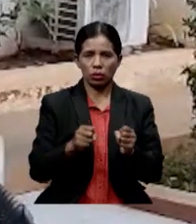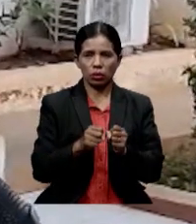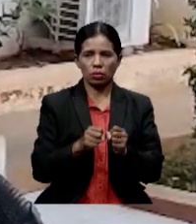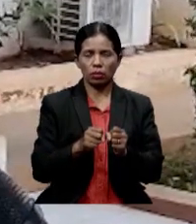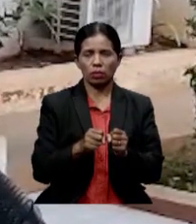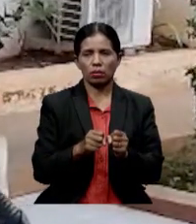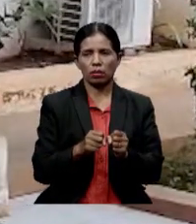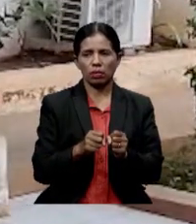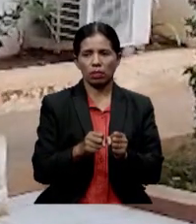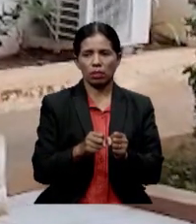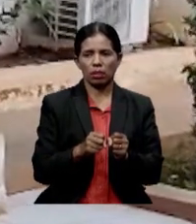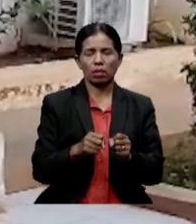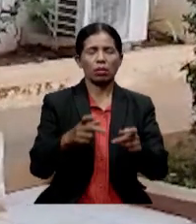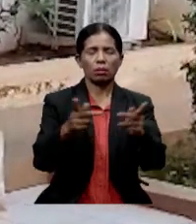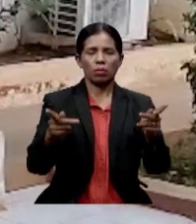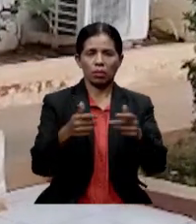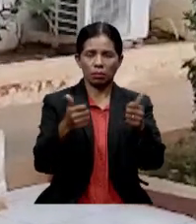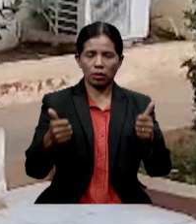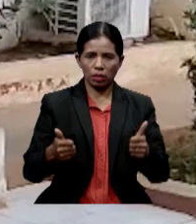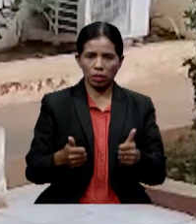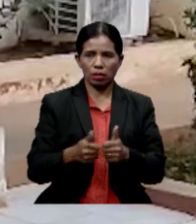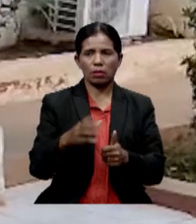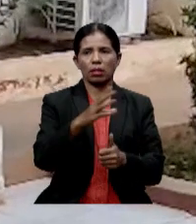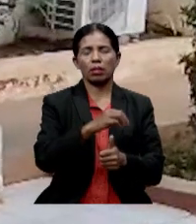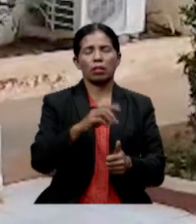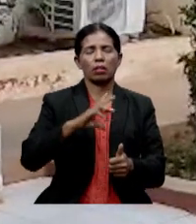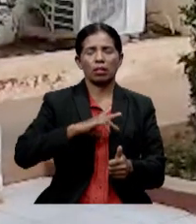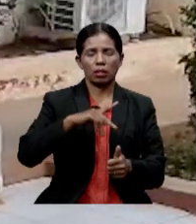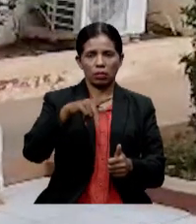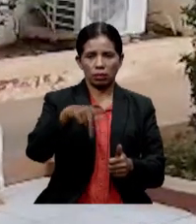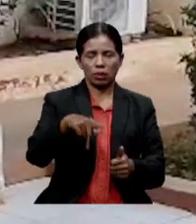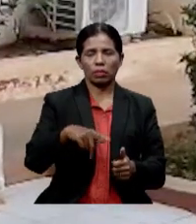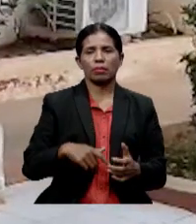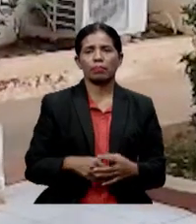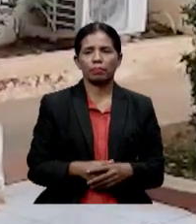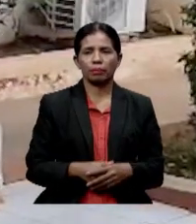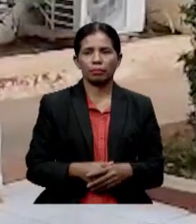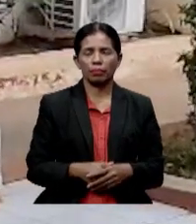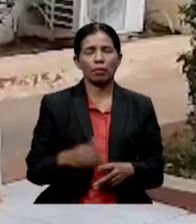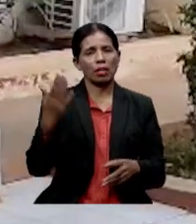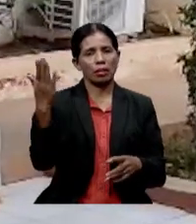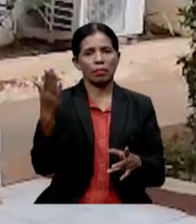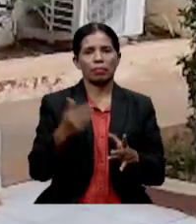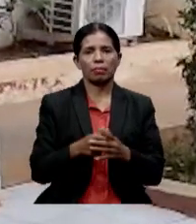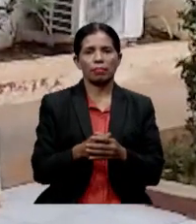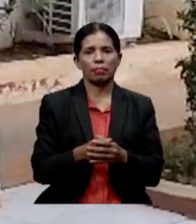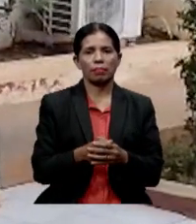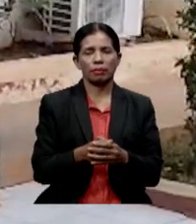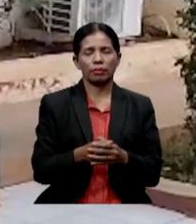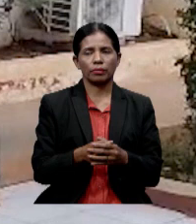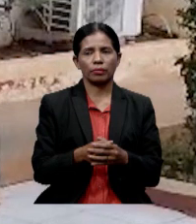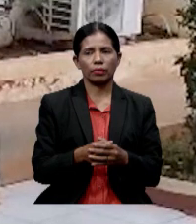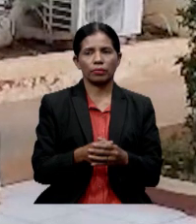mainya dua pos administrativo até município Lote ya neba